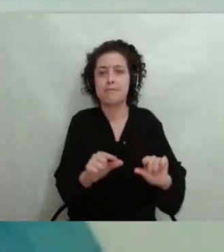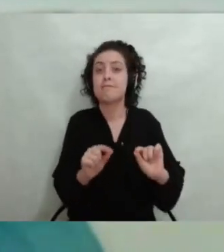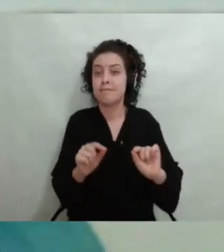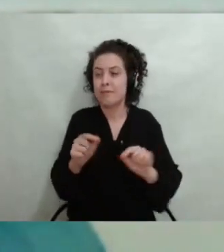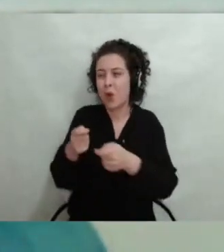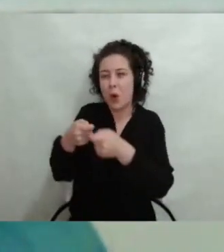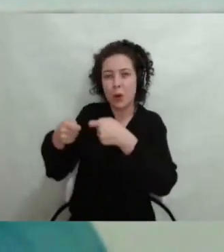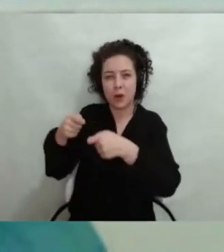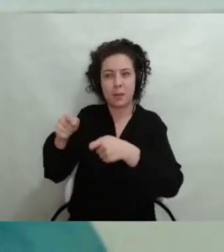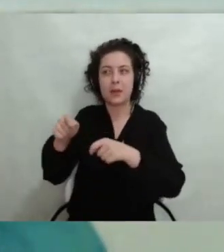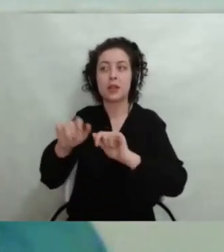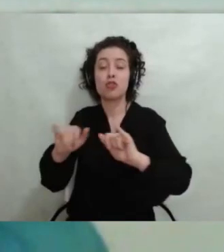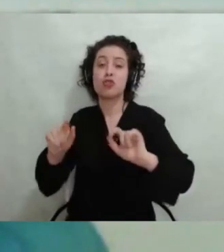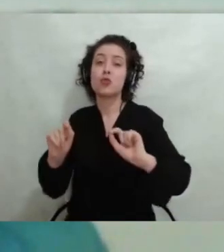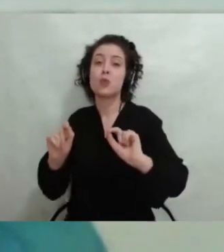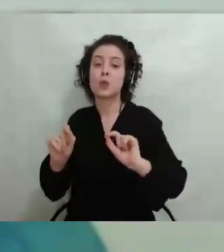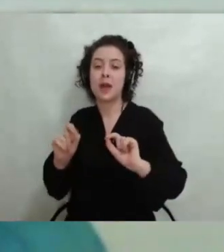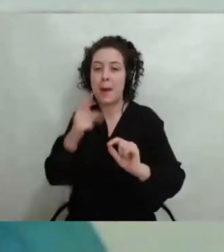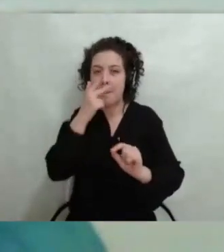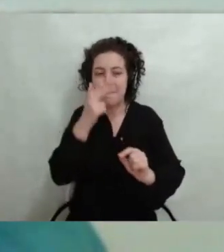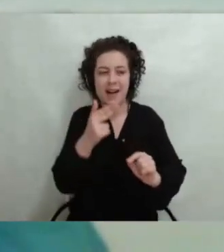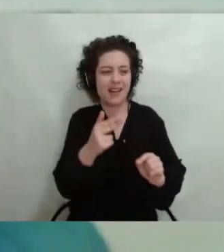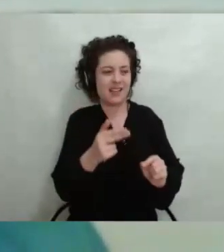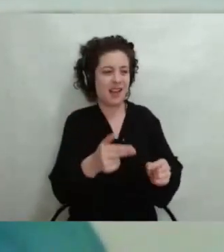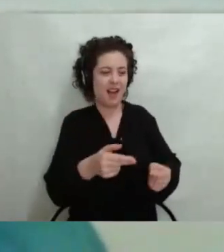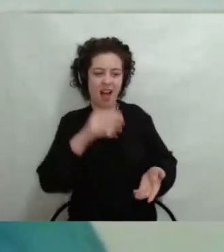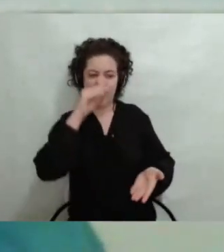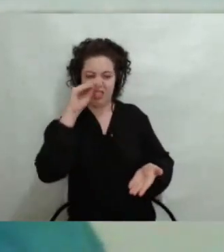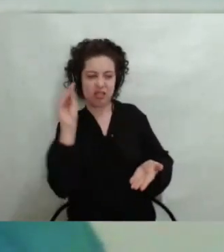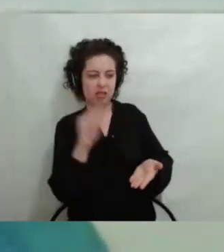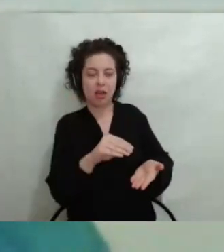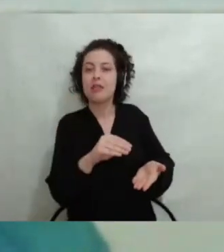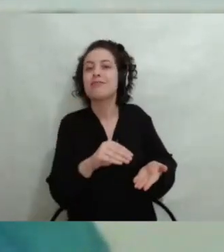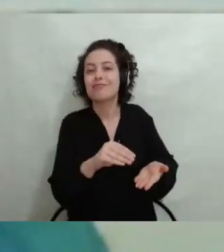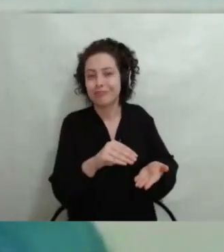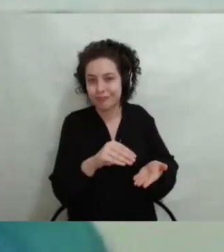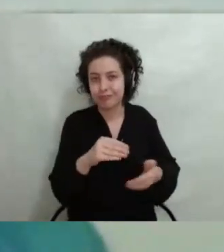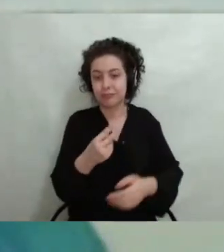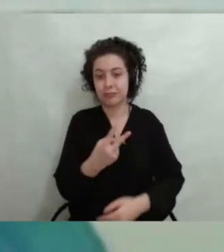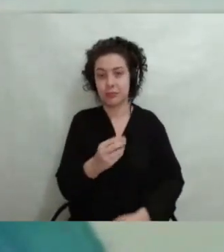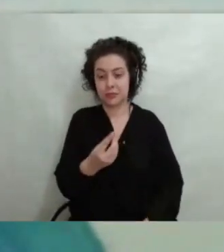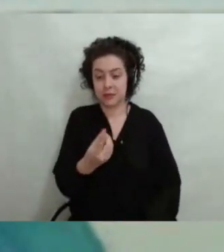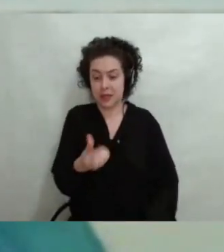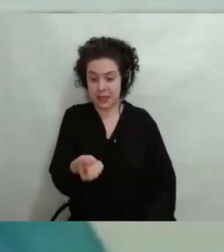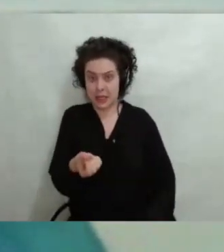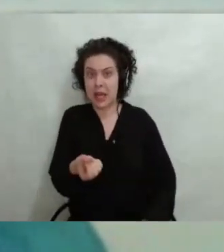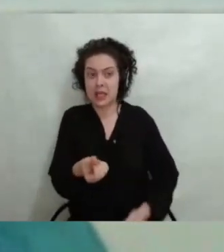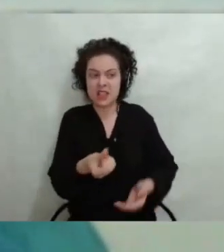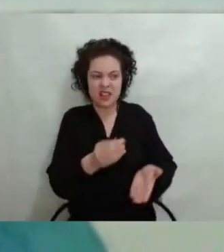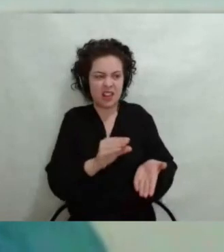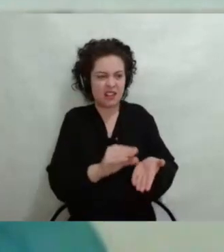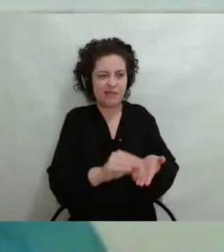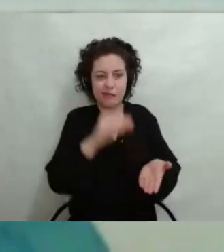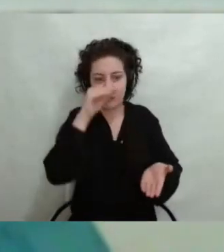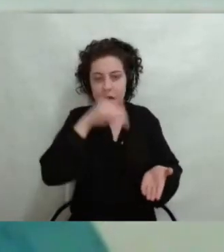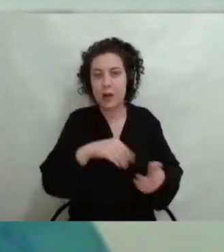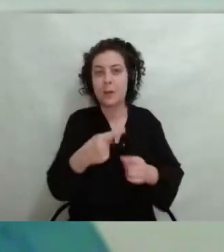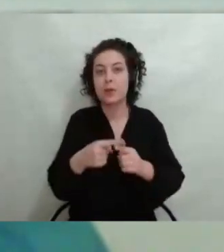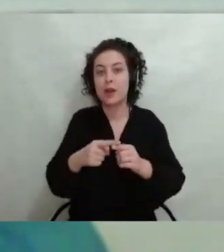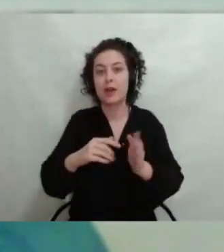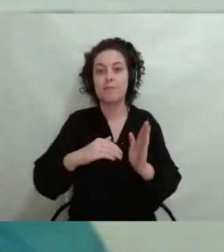de um desfinanciamento, especialmente a partir de 2016, com a aprovação pelo Congresso